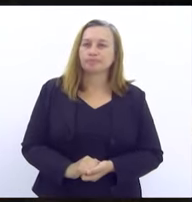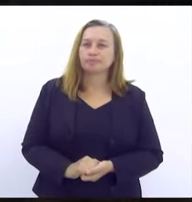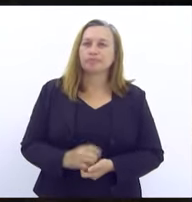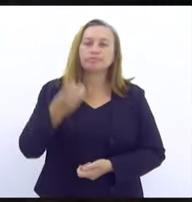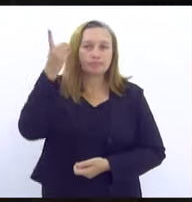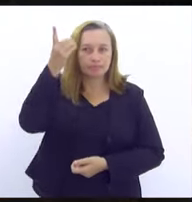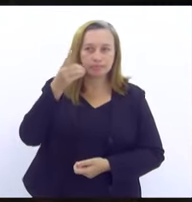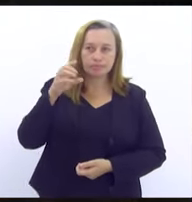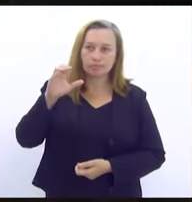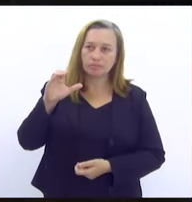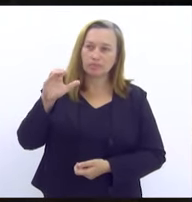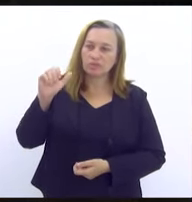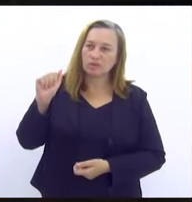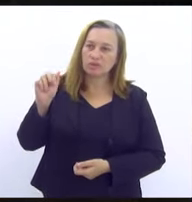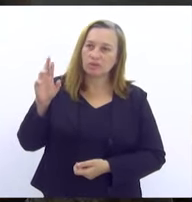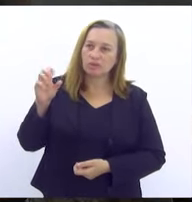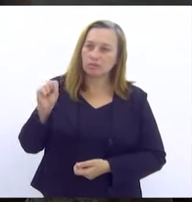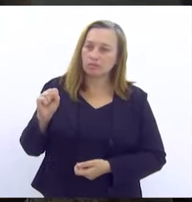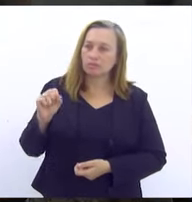Deputado Carlos Macedo.